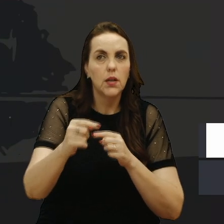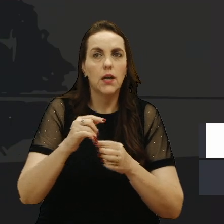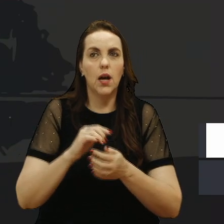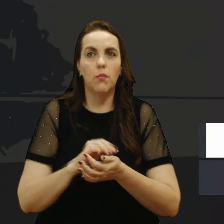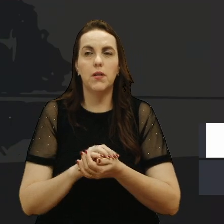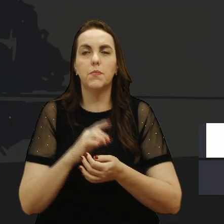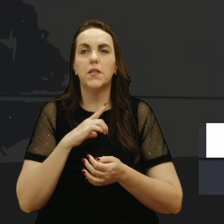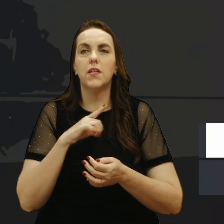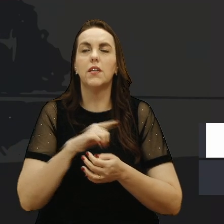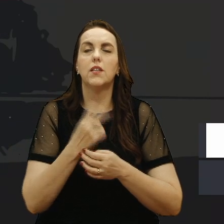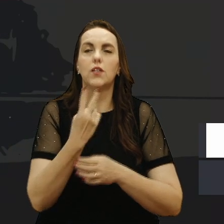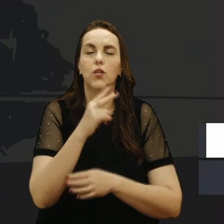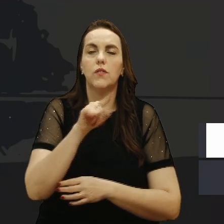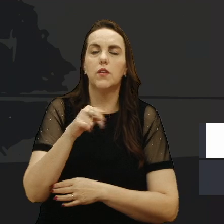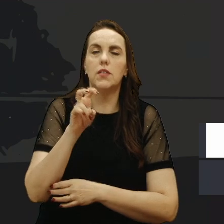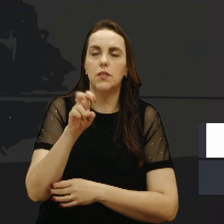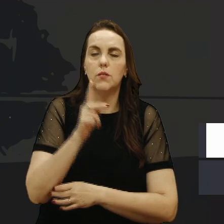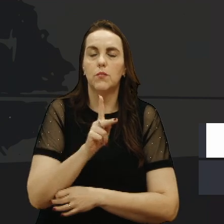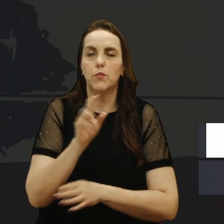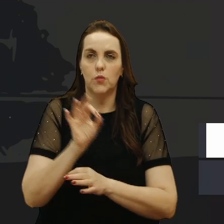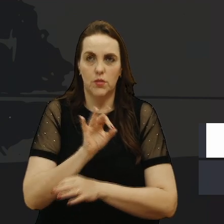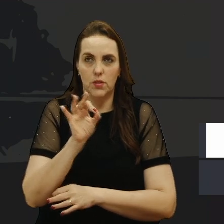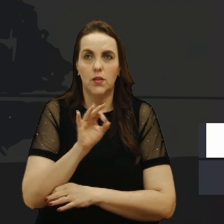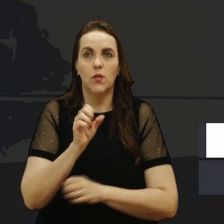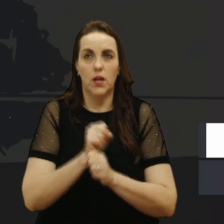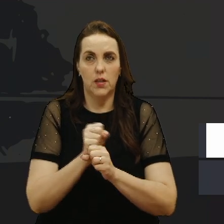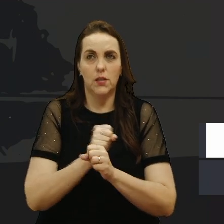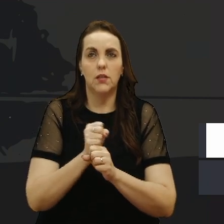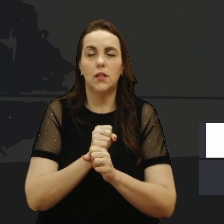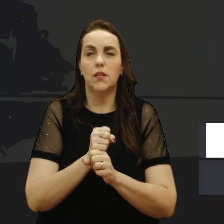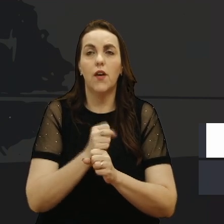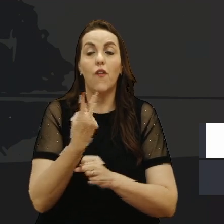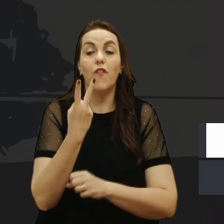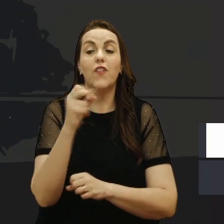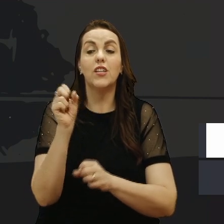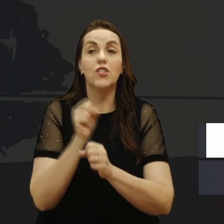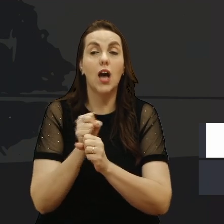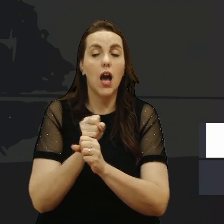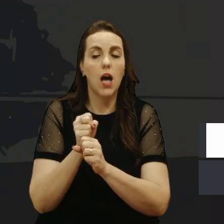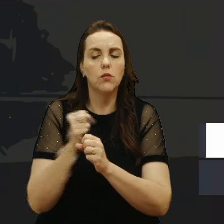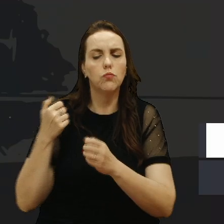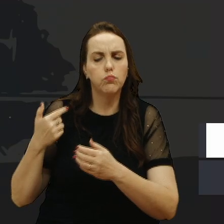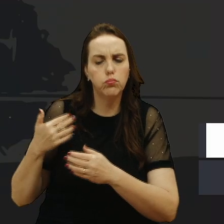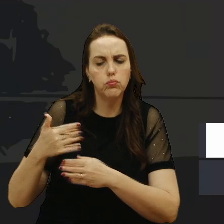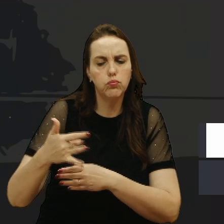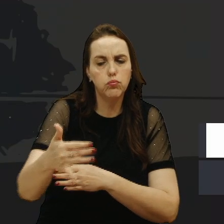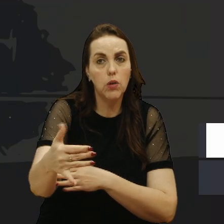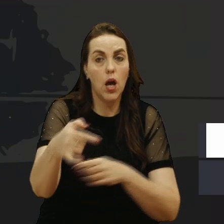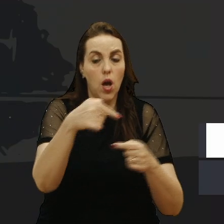de 2,5% ao ano. E, durante 20 anos, essa rotatória ela tem que se manter